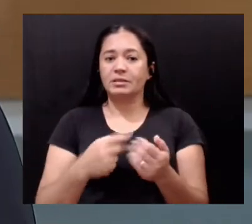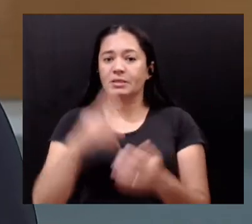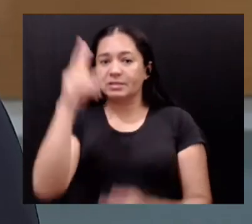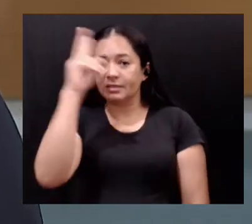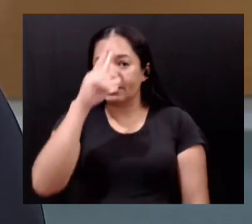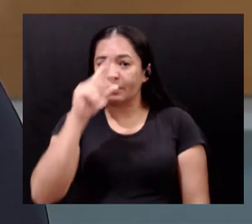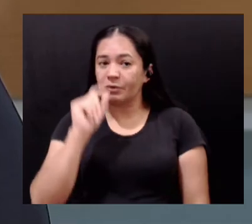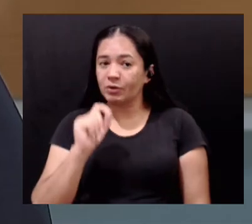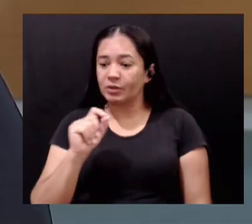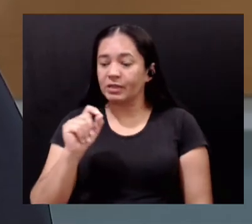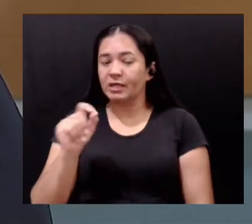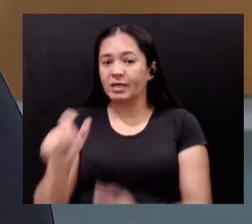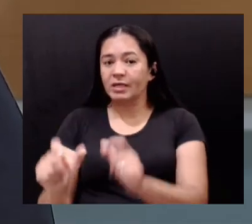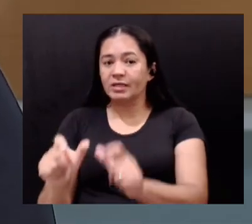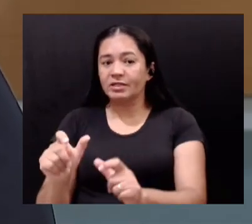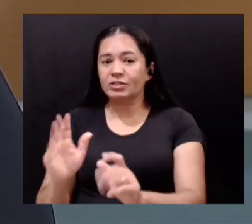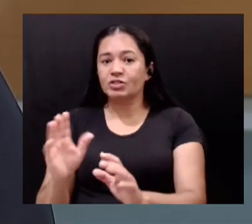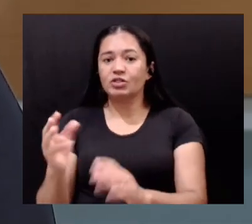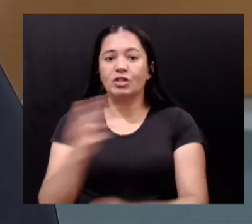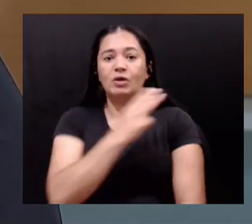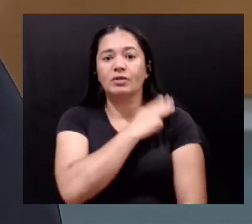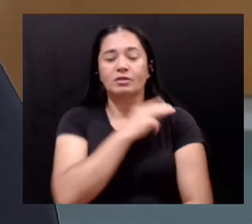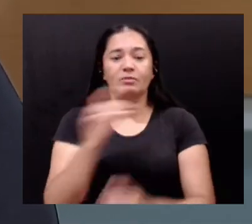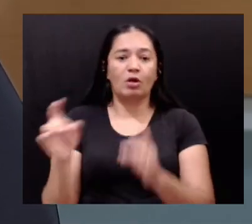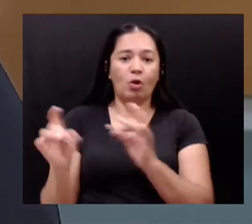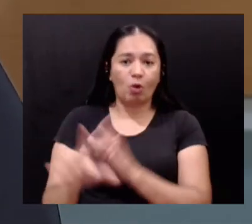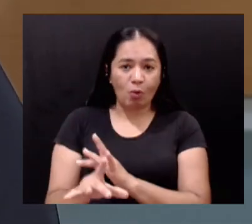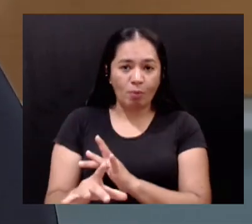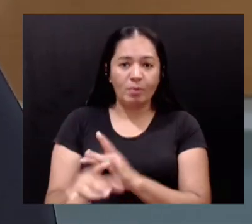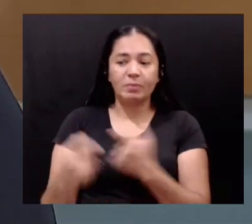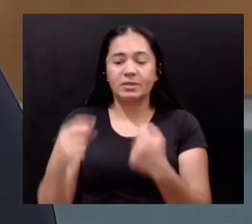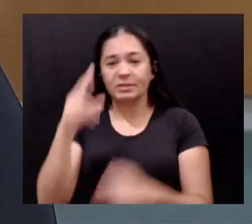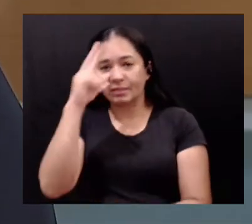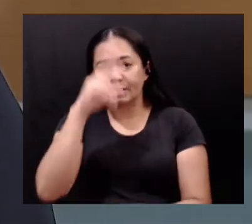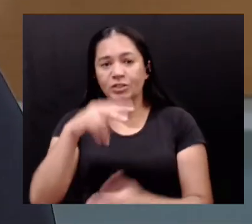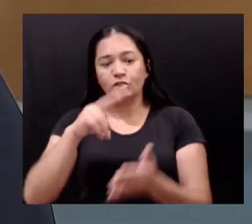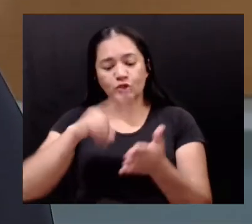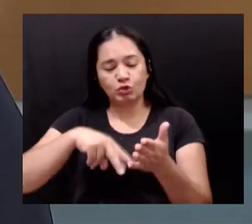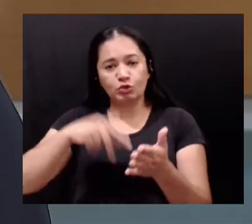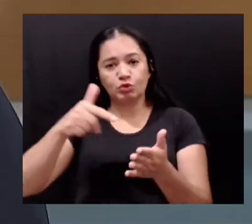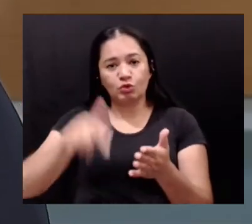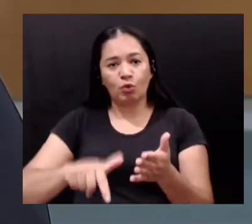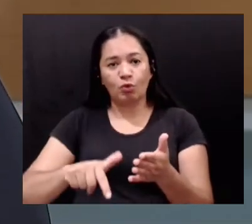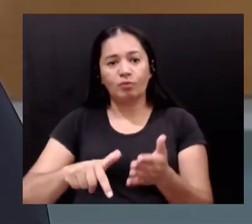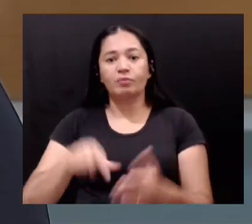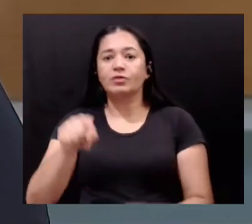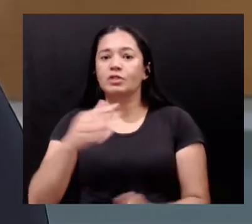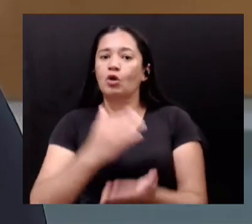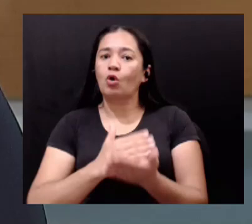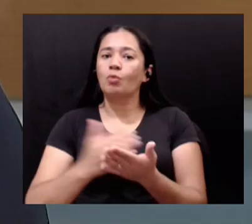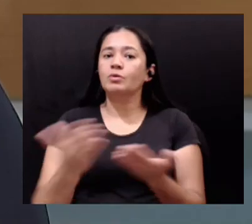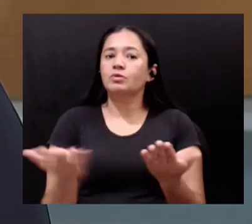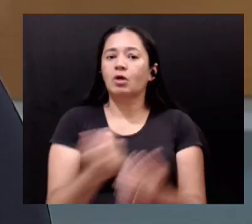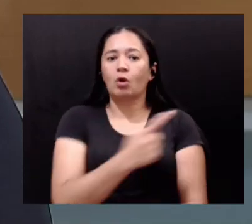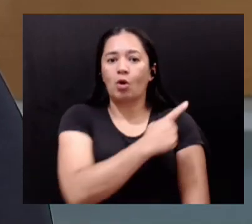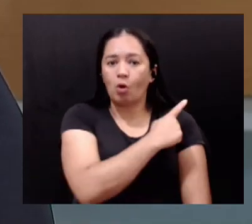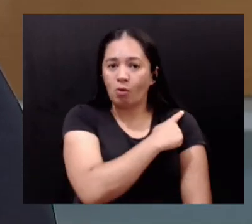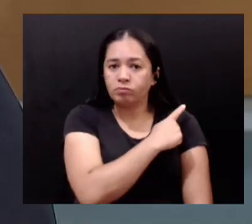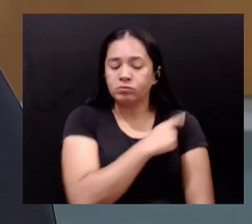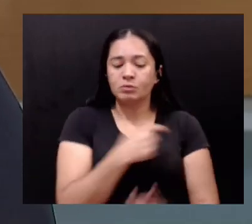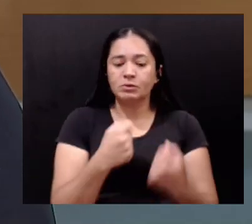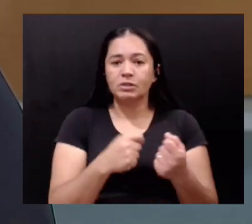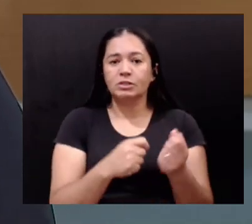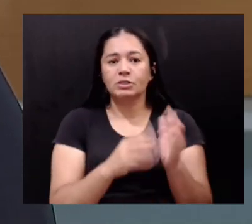finalizaram o ensino médio e aqueles que estão ainda no ensino médio, cursando o primeiro e o segundo ano, aí, que já estão no segundo ano, revisar os conteúdos de